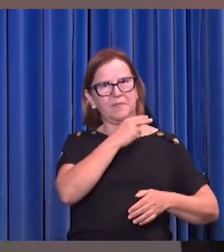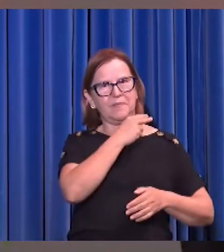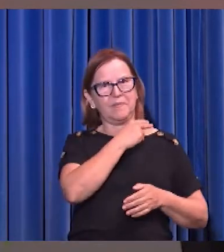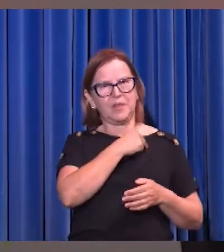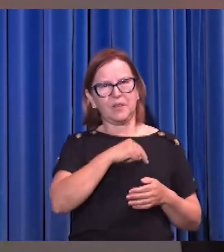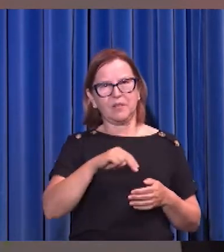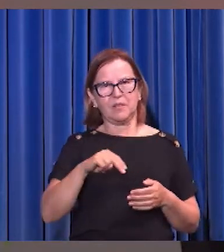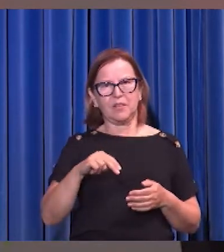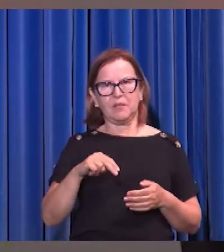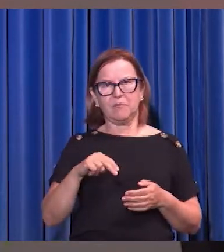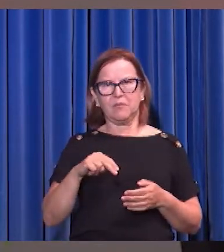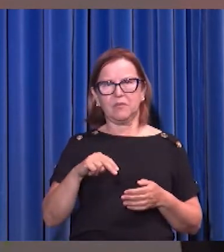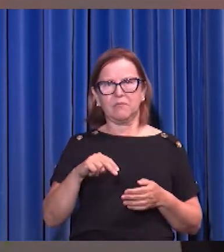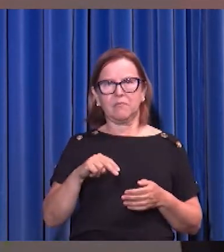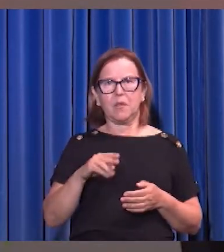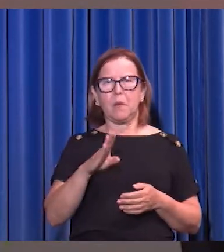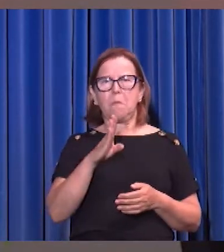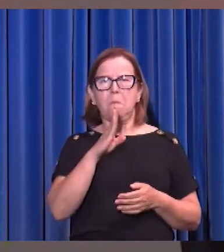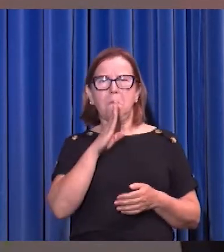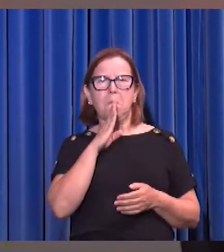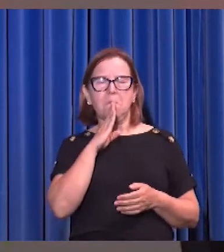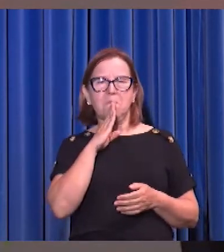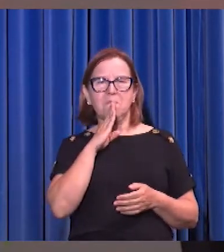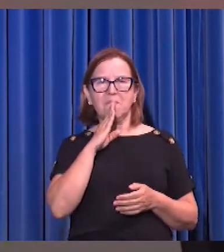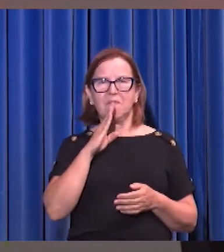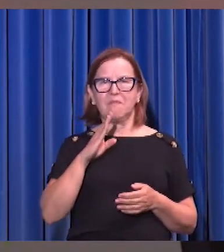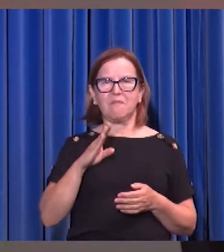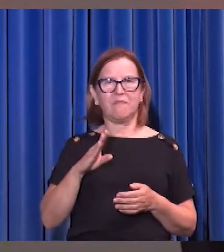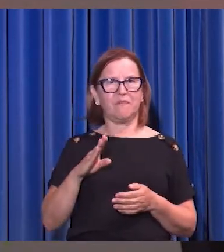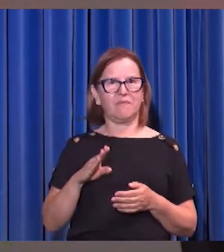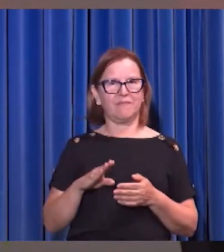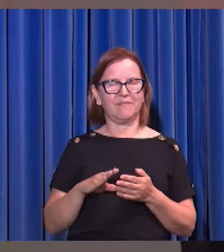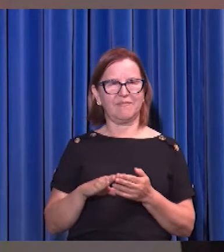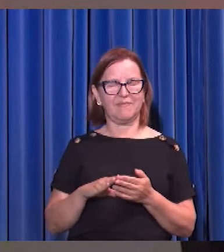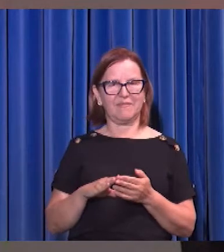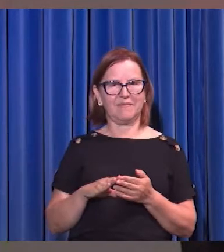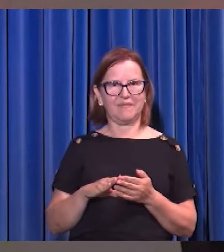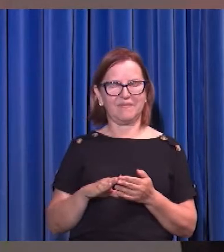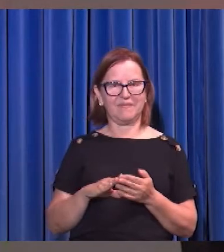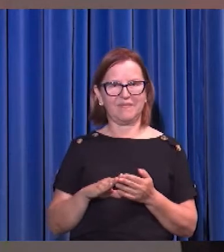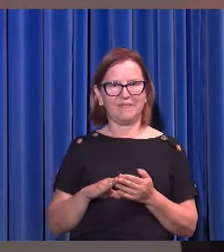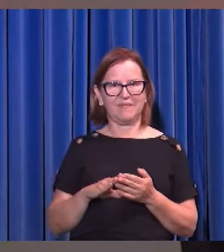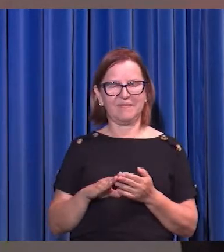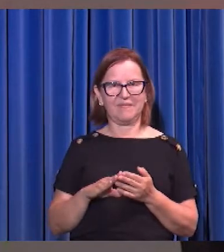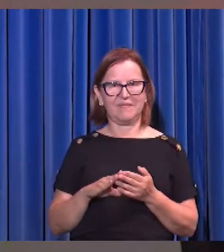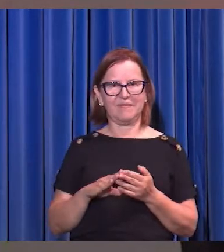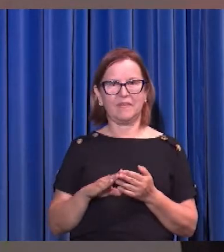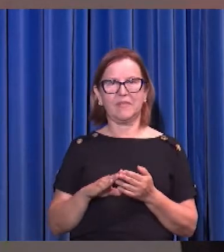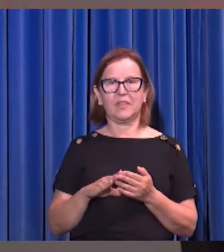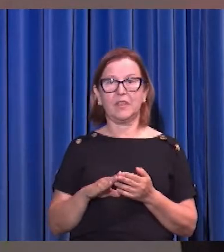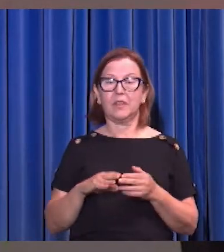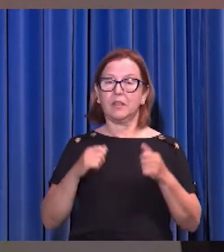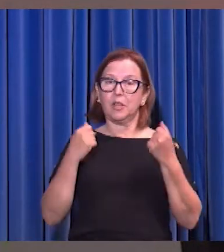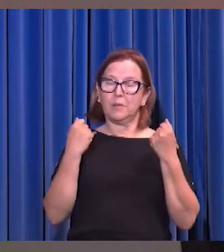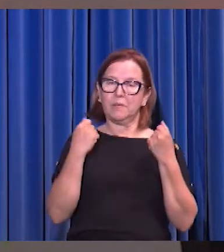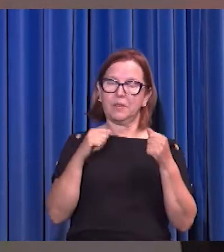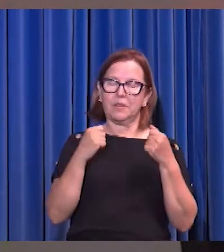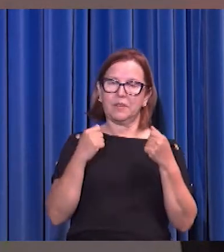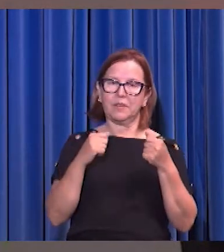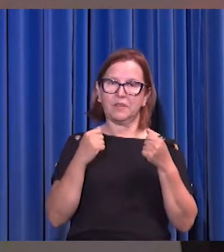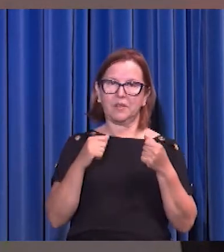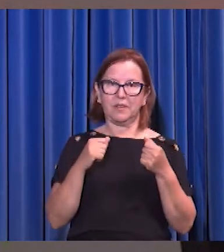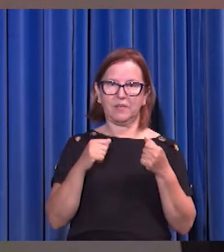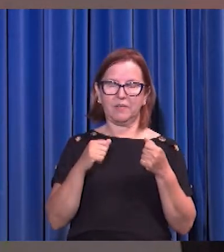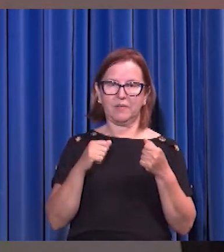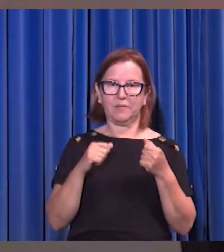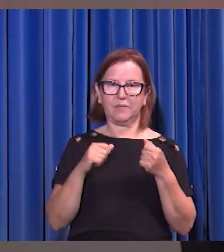nenhum tipo de retórica iria de fato convencer Nicodemos. Era necessário o quê? Que